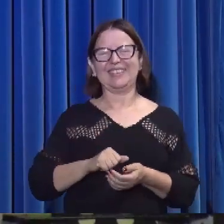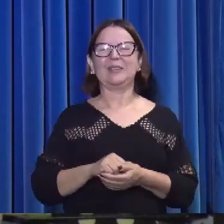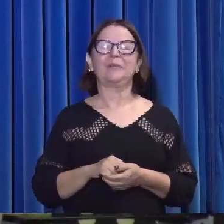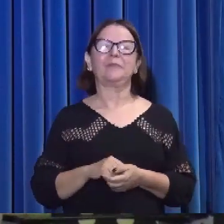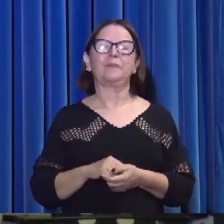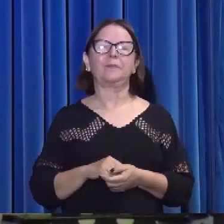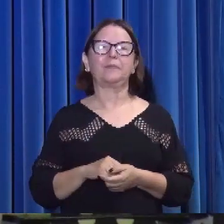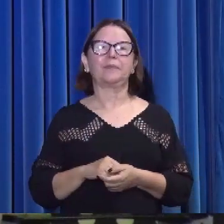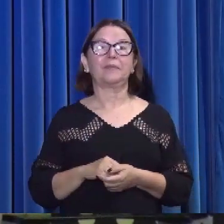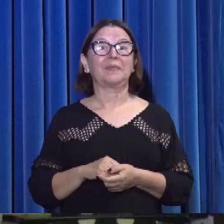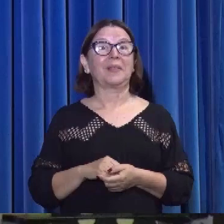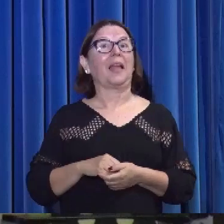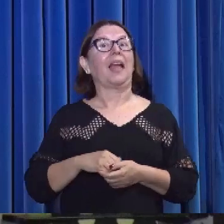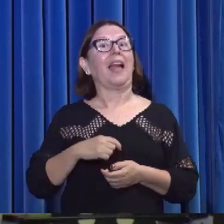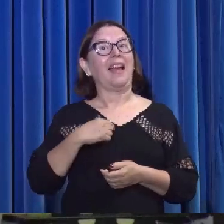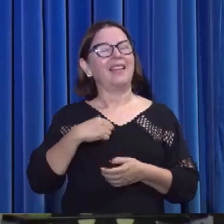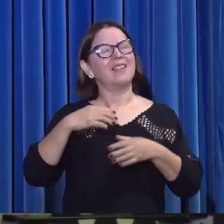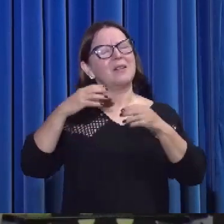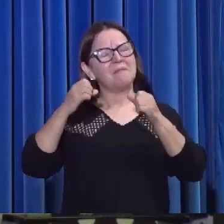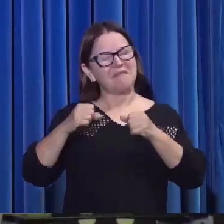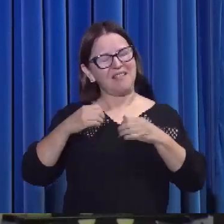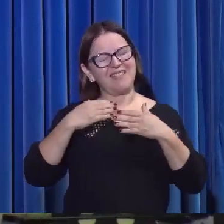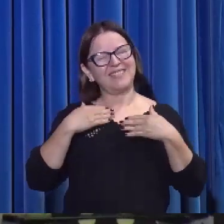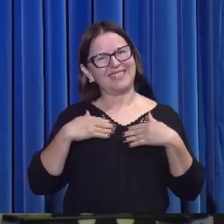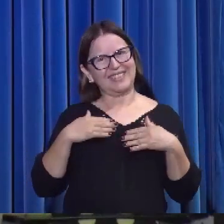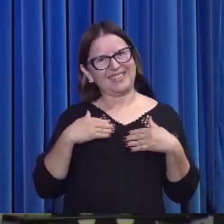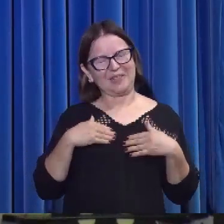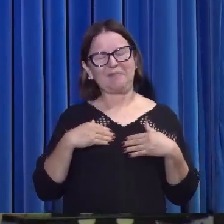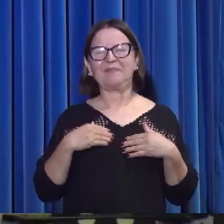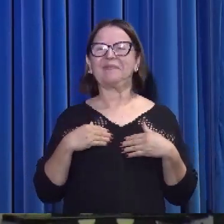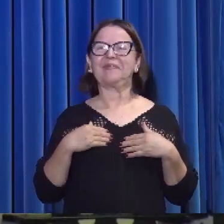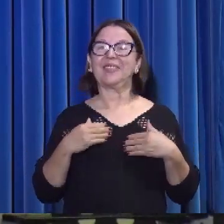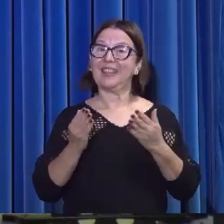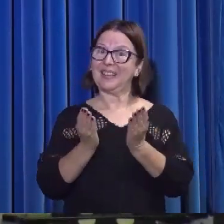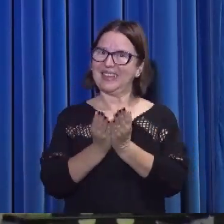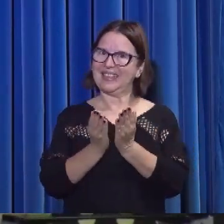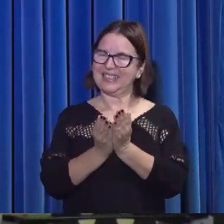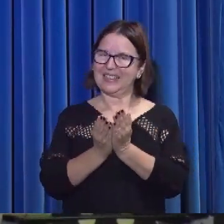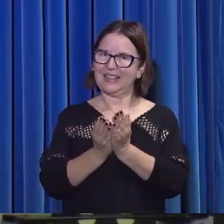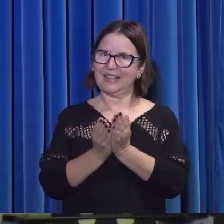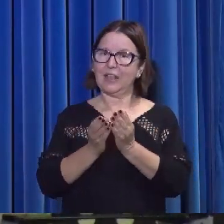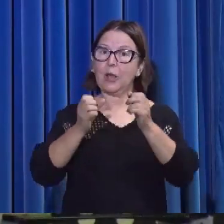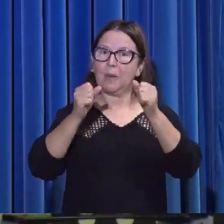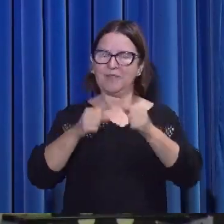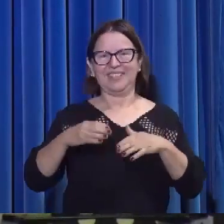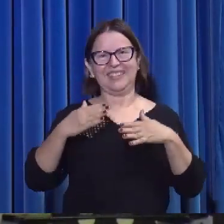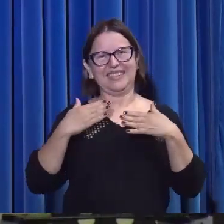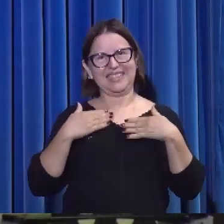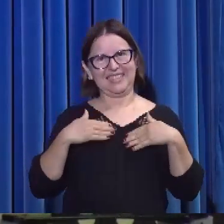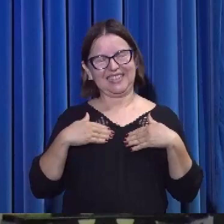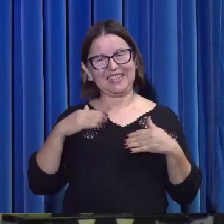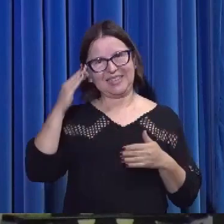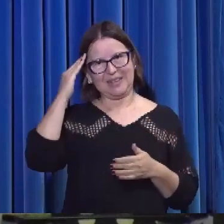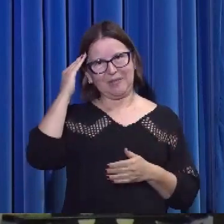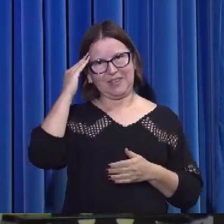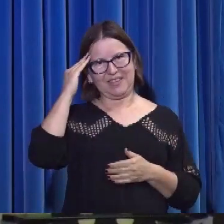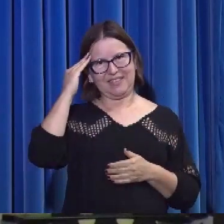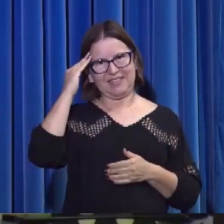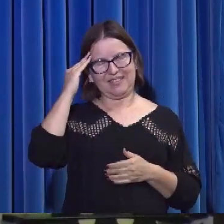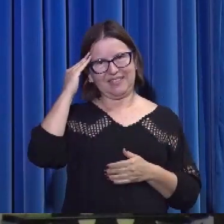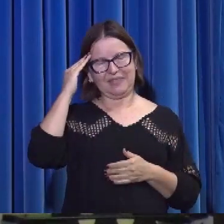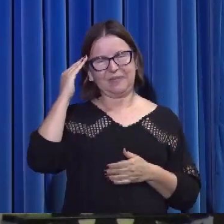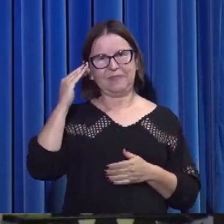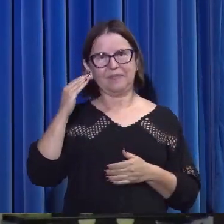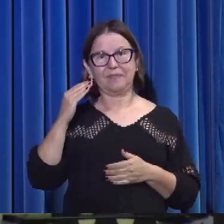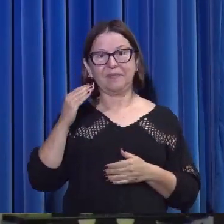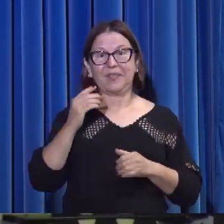Aí eu posso descansar. O cristão, portanto, pode descansar, sabendo que a sua hora de